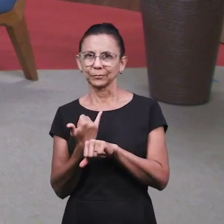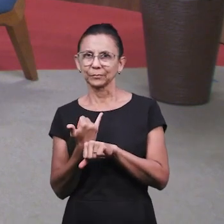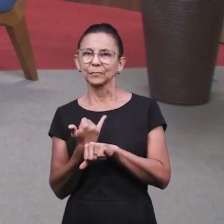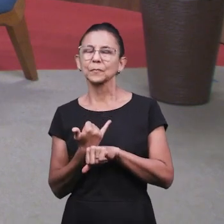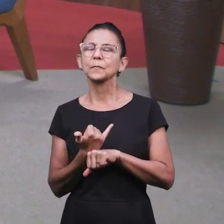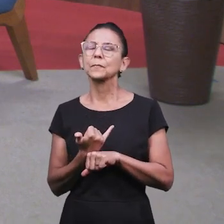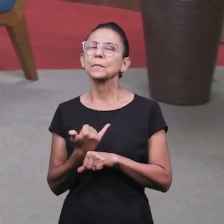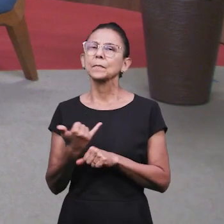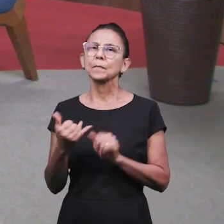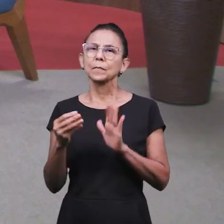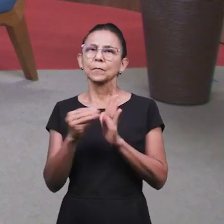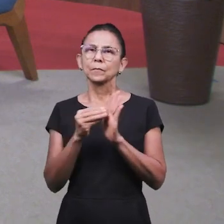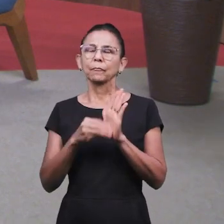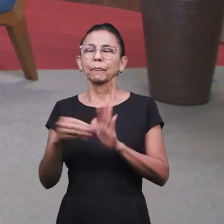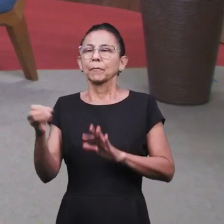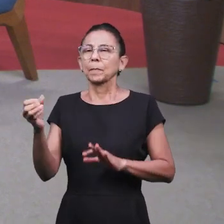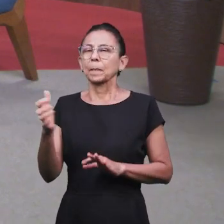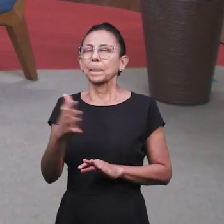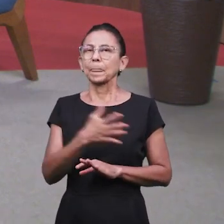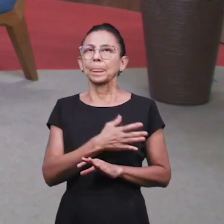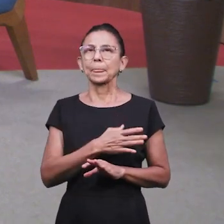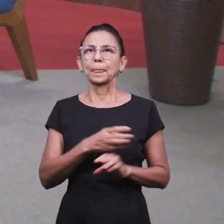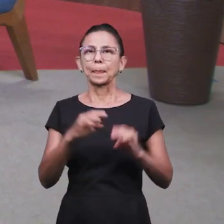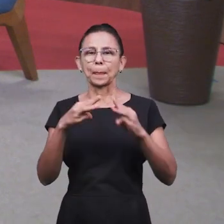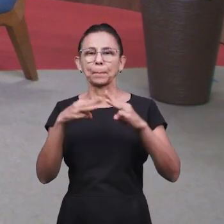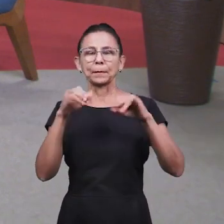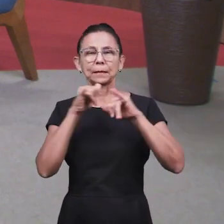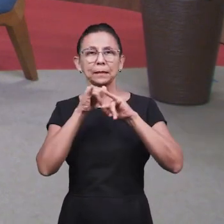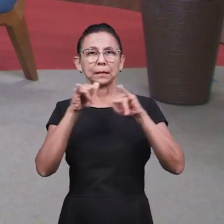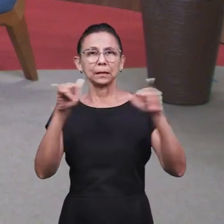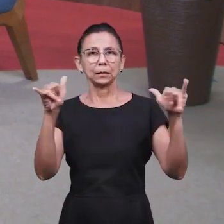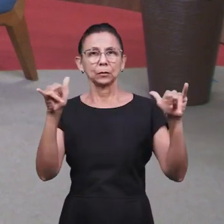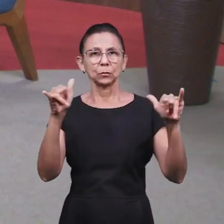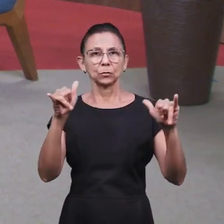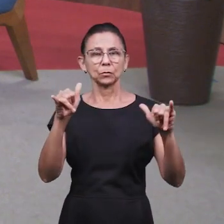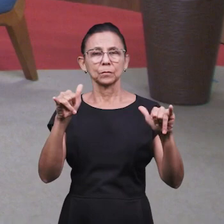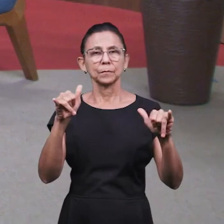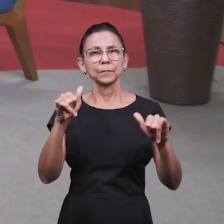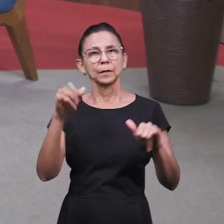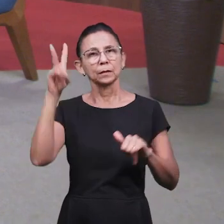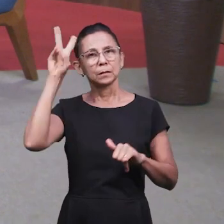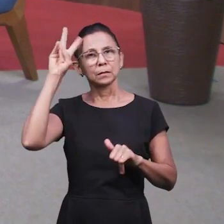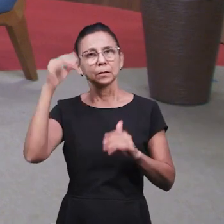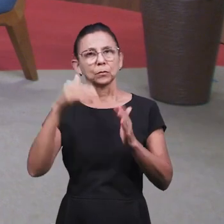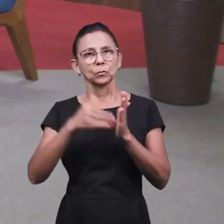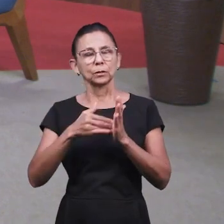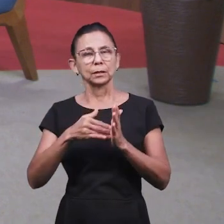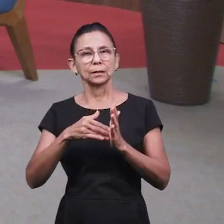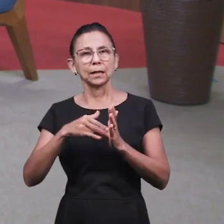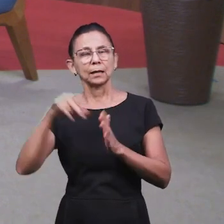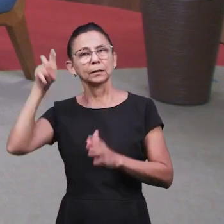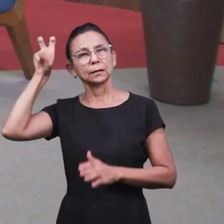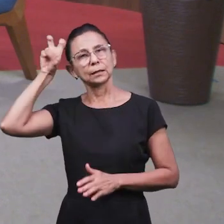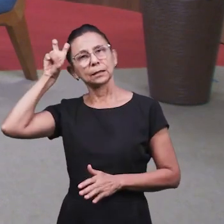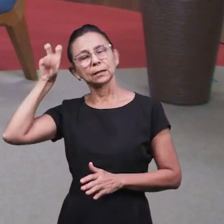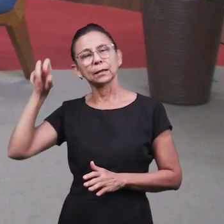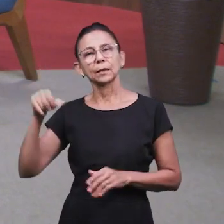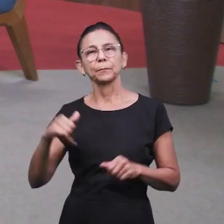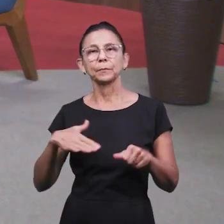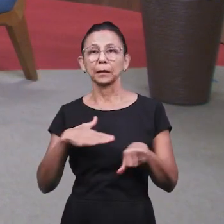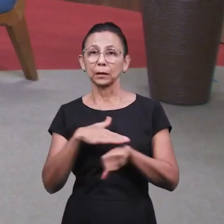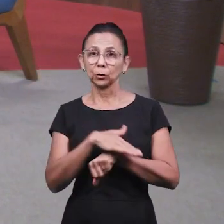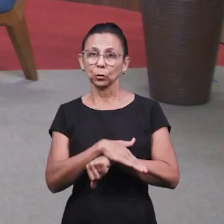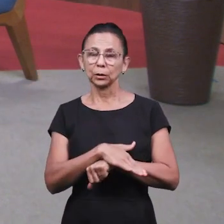lançando novos conteúdos. Quer ver alguns? Manaim News, que vai ao ar todos os dias, de segunda a quinta, todas as noites de segunda a quinta. O